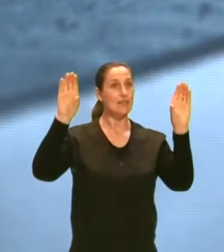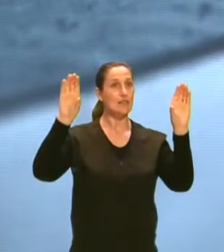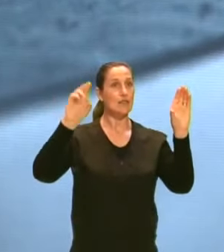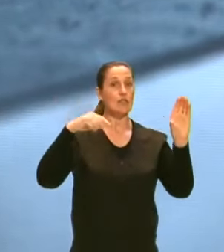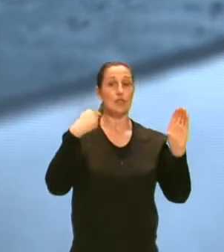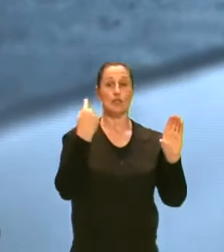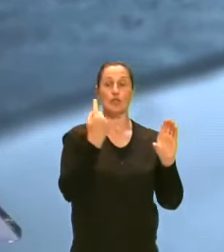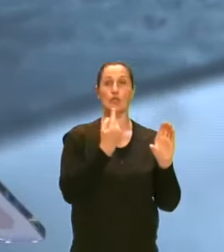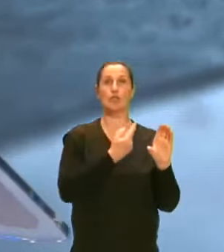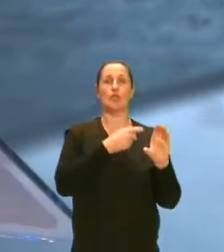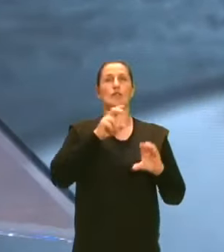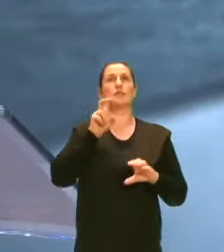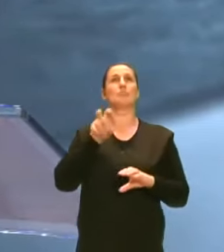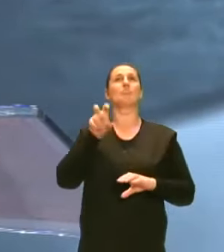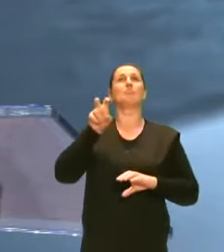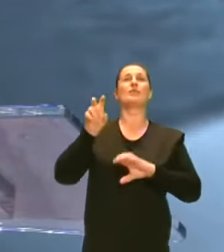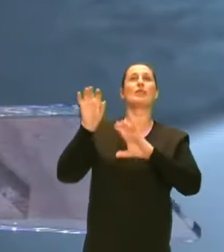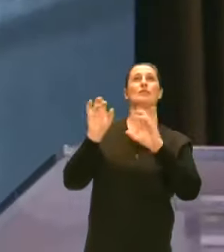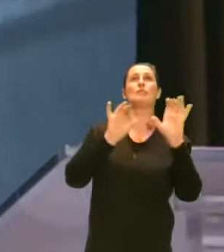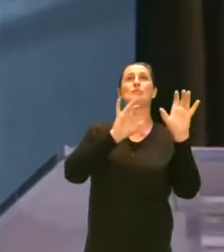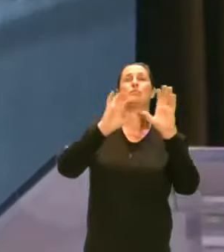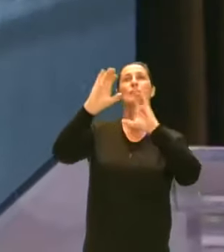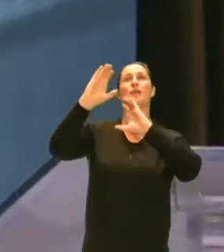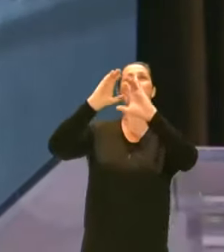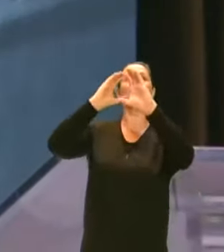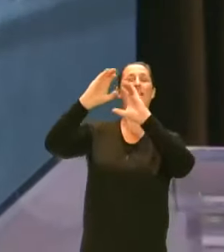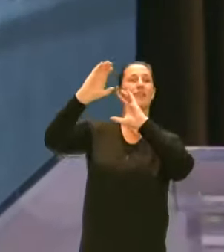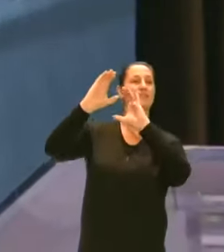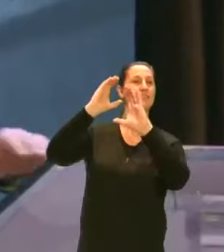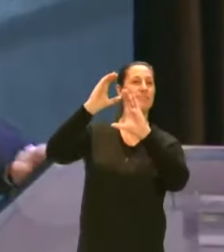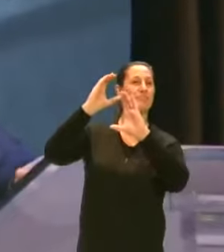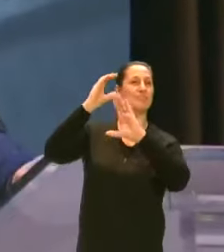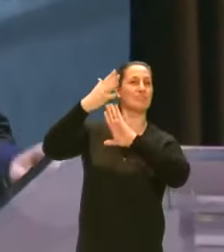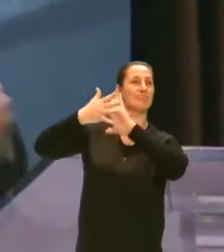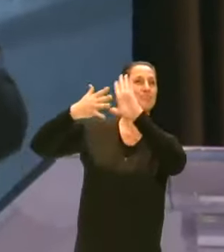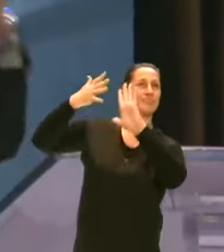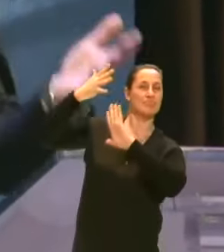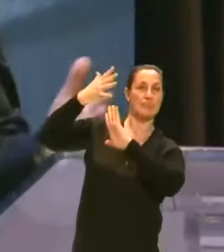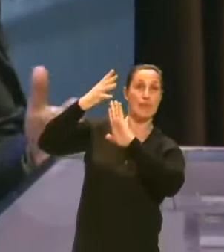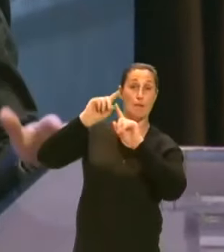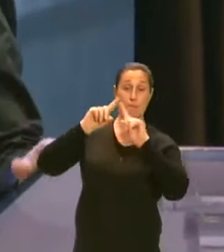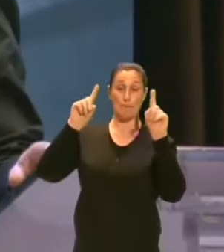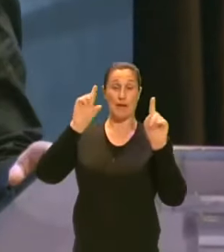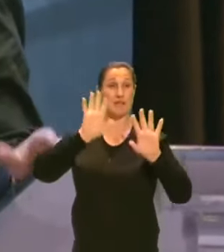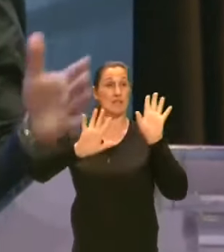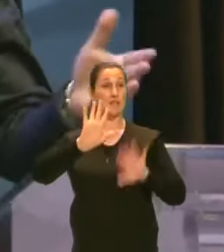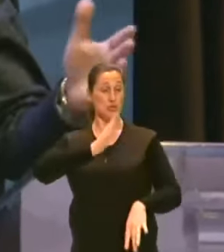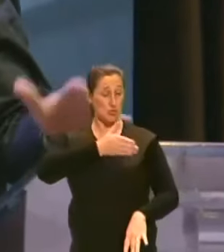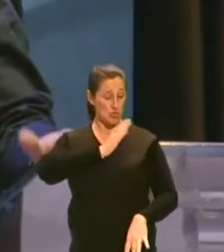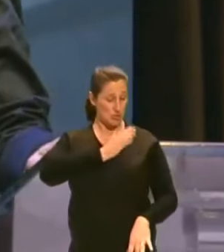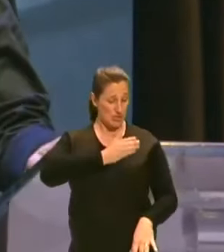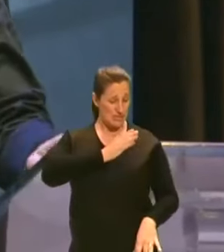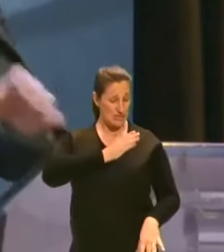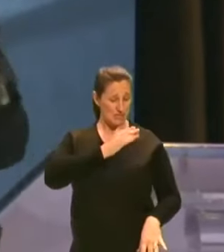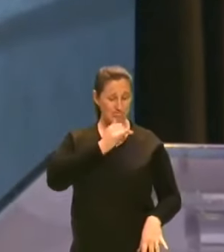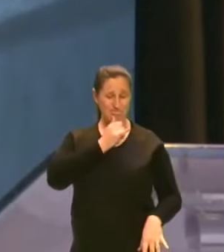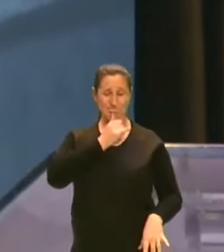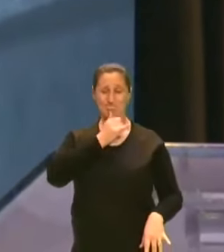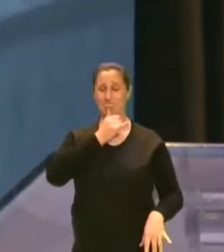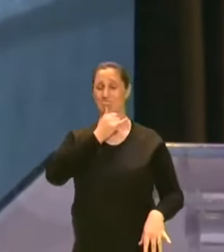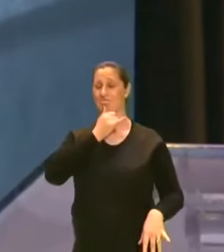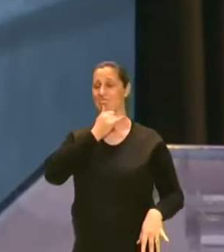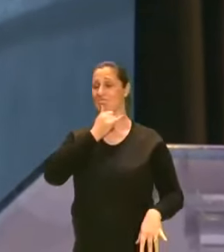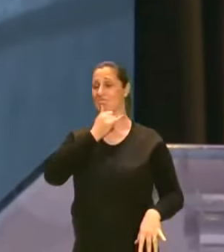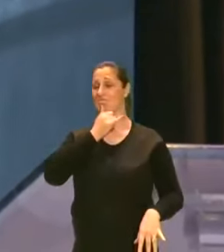nós estamos subindo para adorar a Deus, nós estamos peregrinando. Mas o nosso coração, como o do salmista,